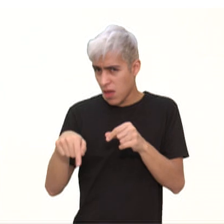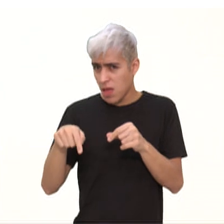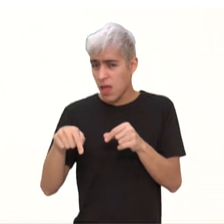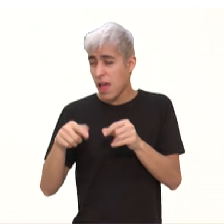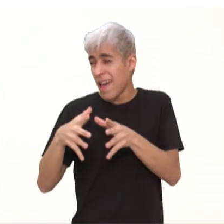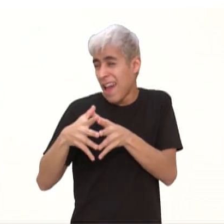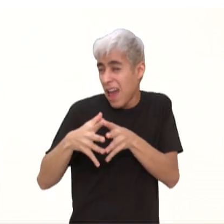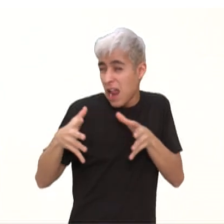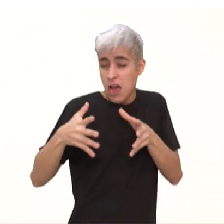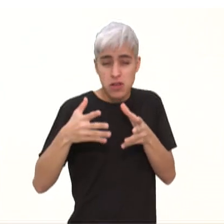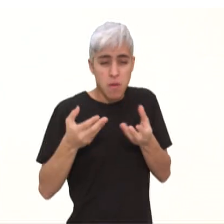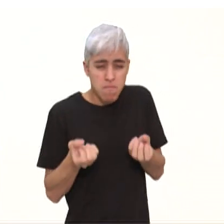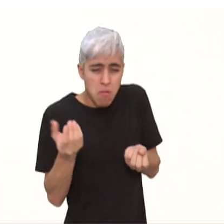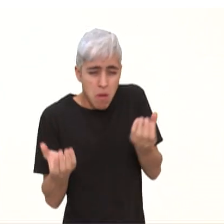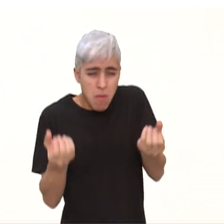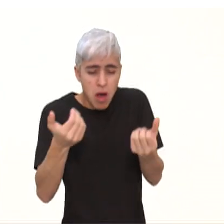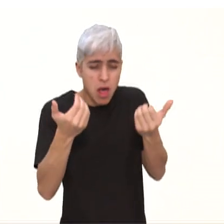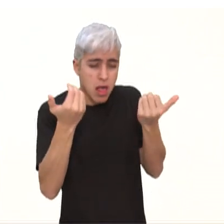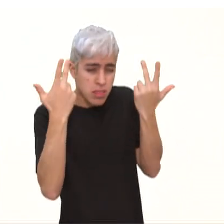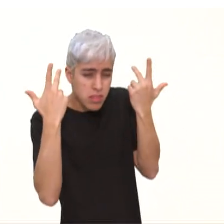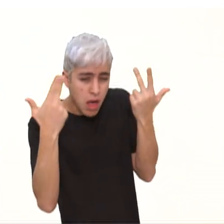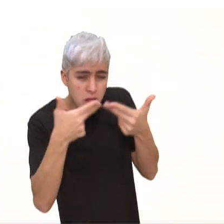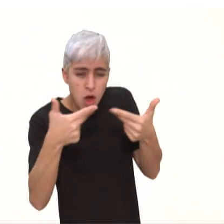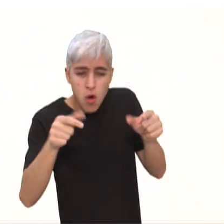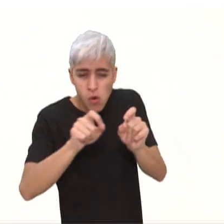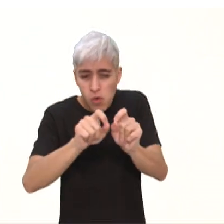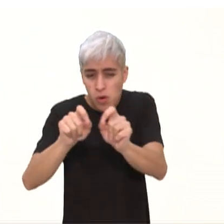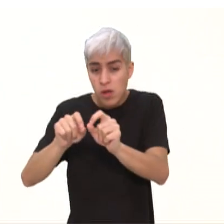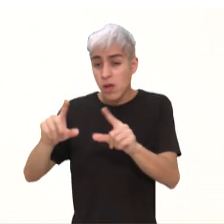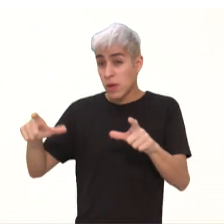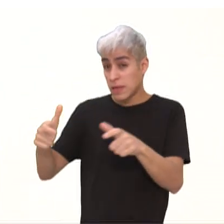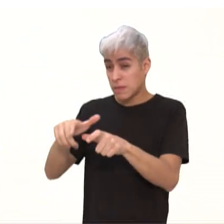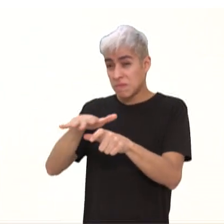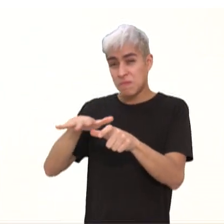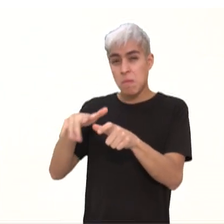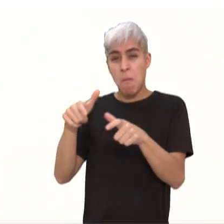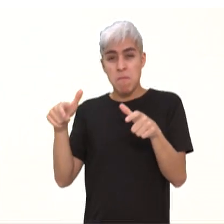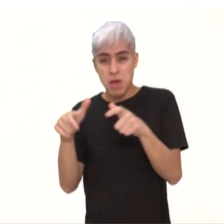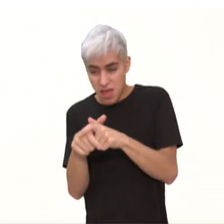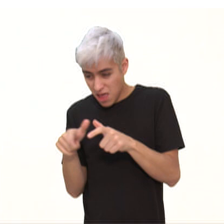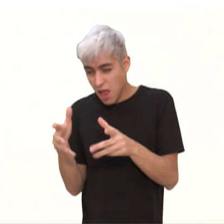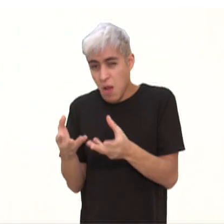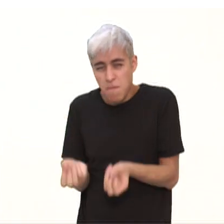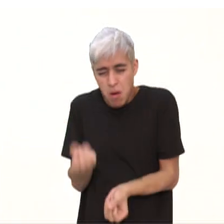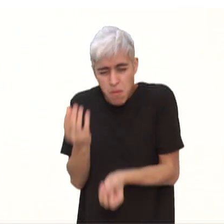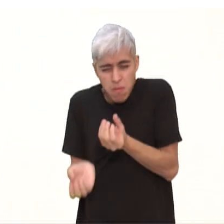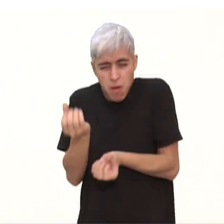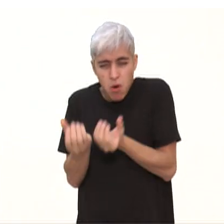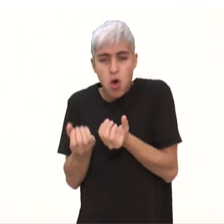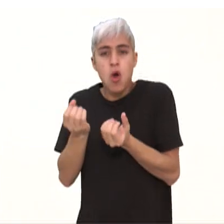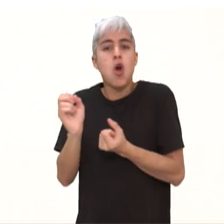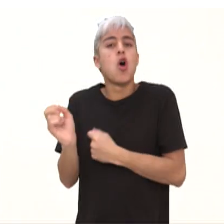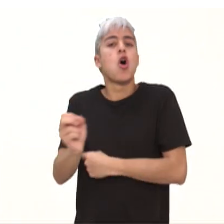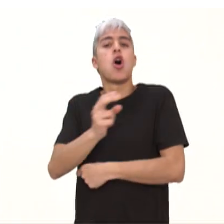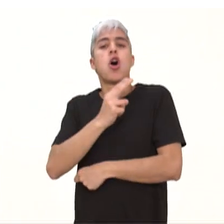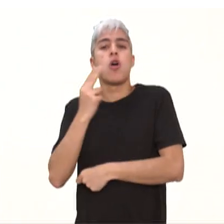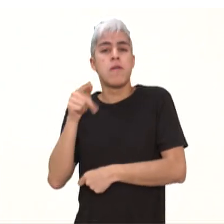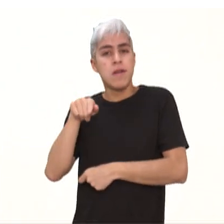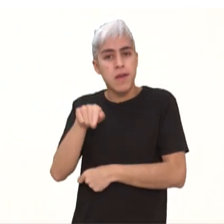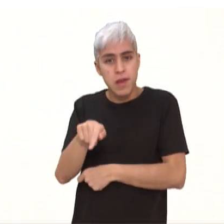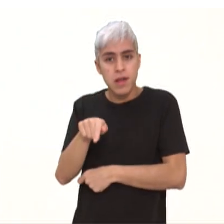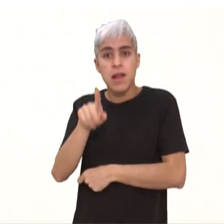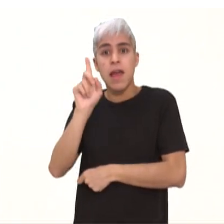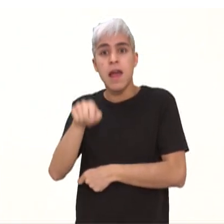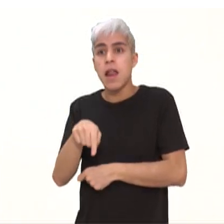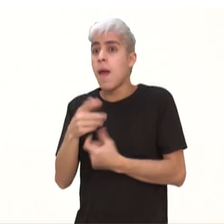produtor, com esse território diminuído, pequeno, ele é um grande produtor ou ele é um